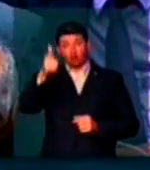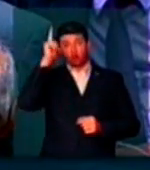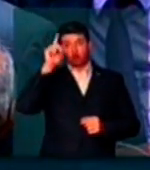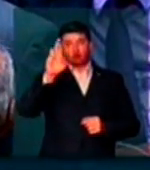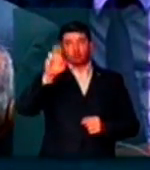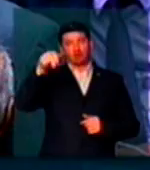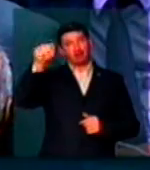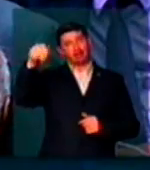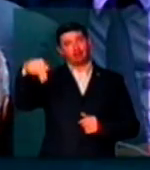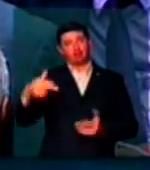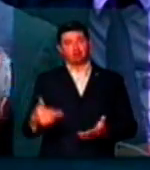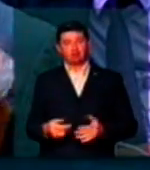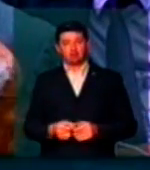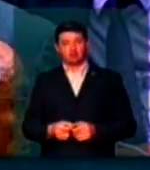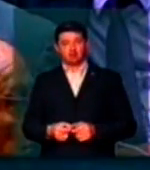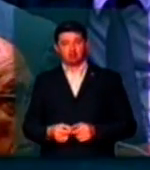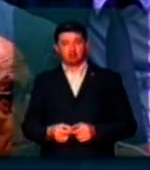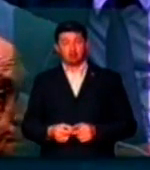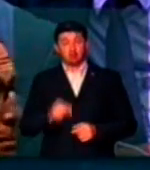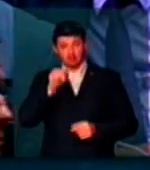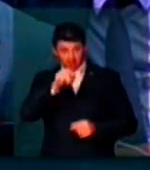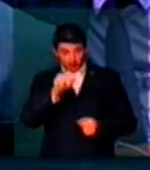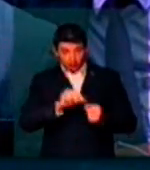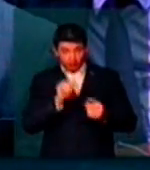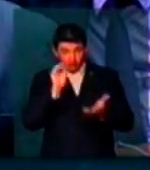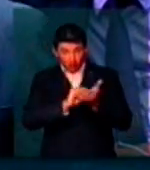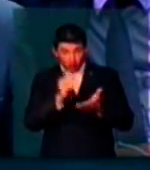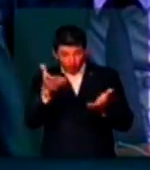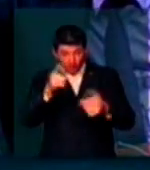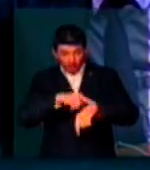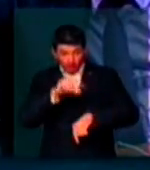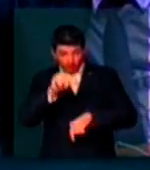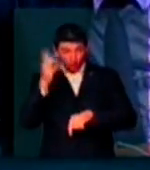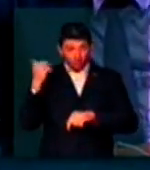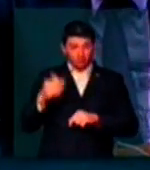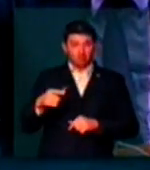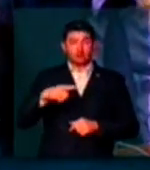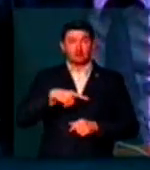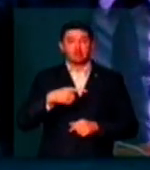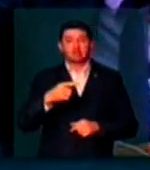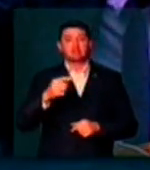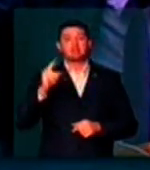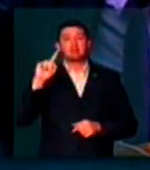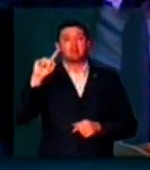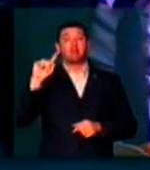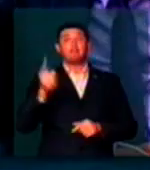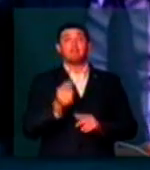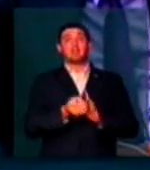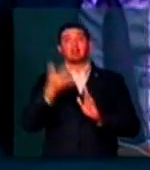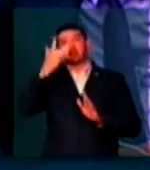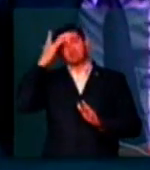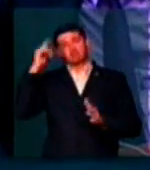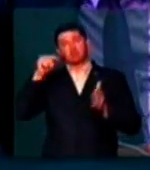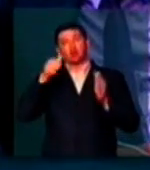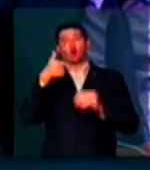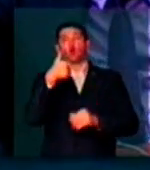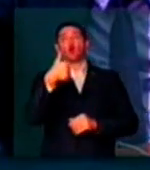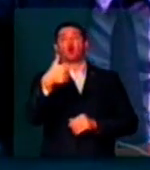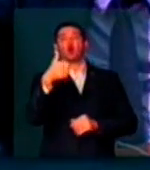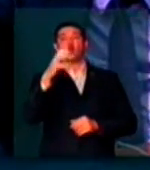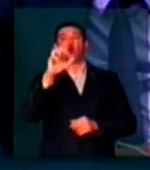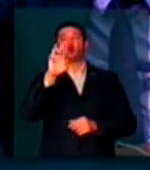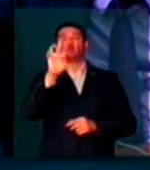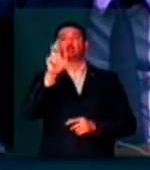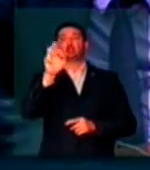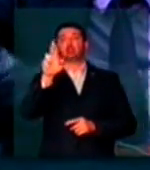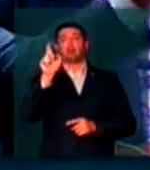Renan. E esta postagem feita hoje, agora há pouco, já tem centenas de pessoas que curtiram, senhor